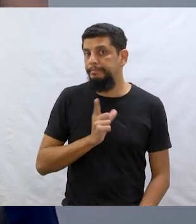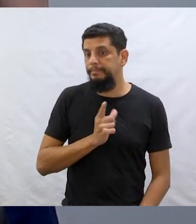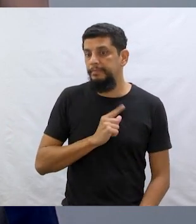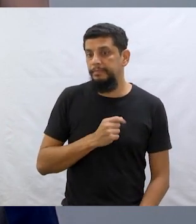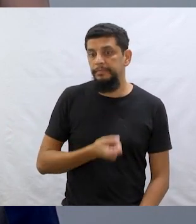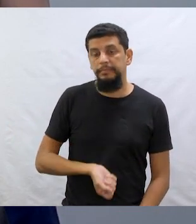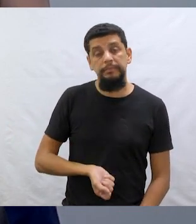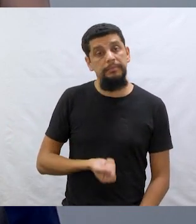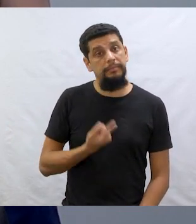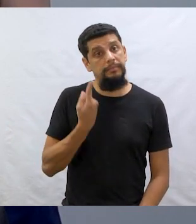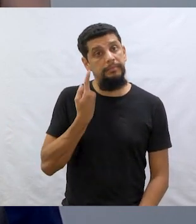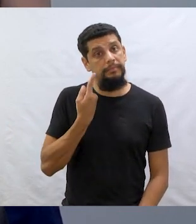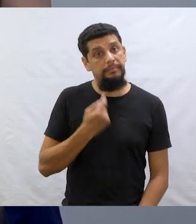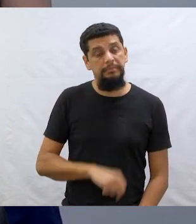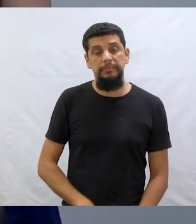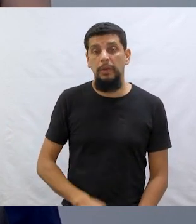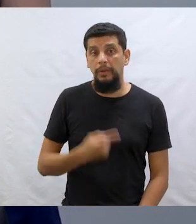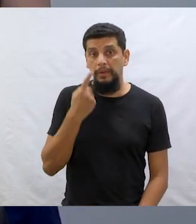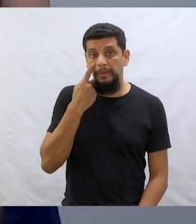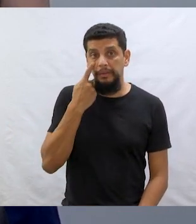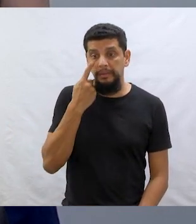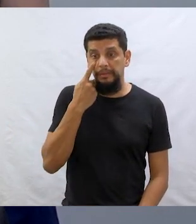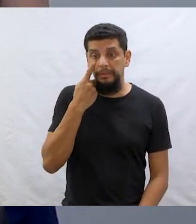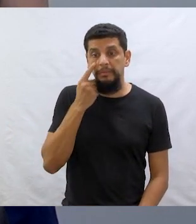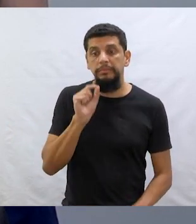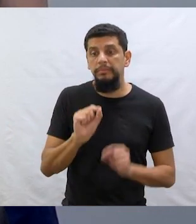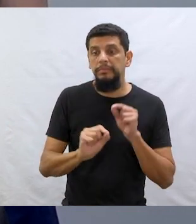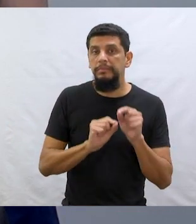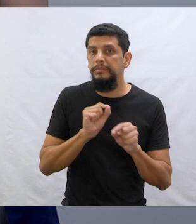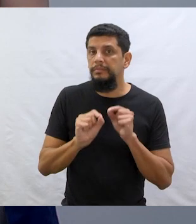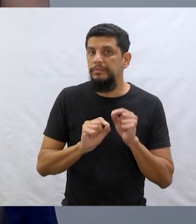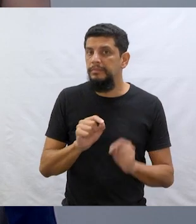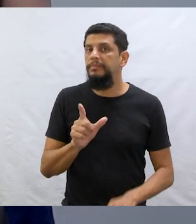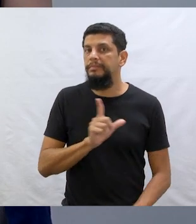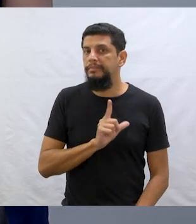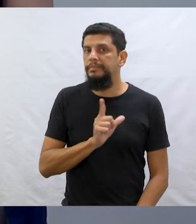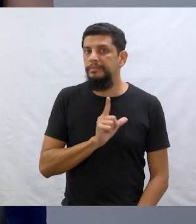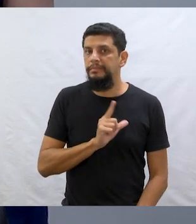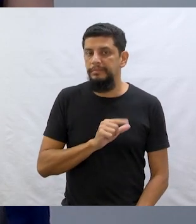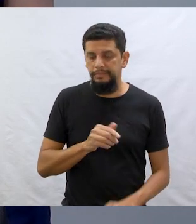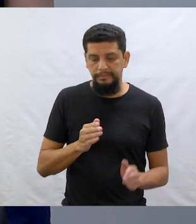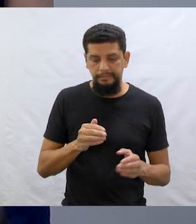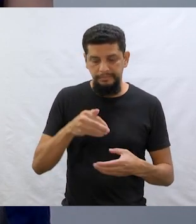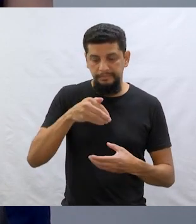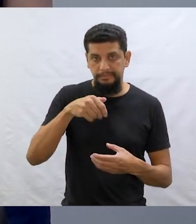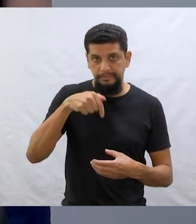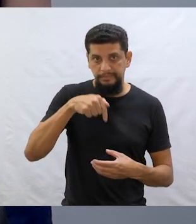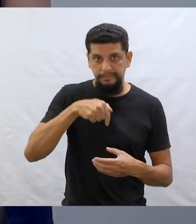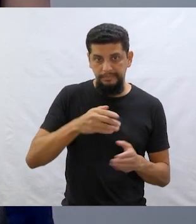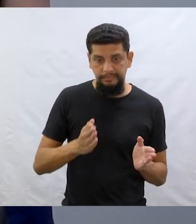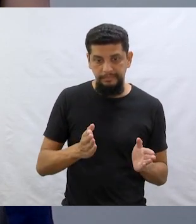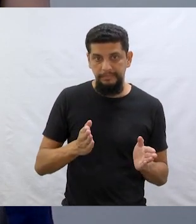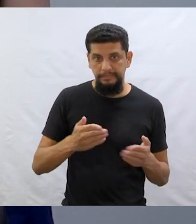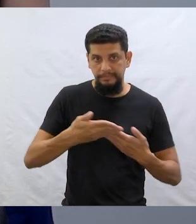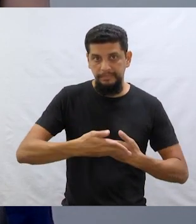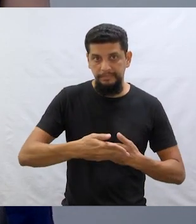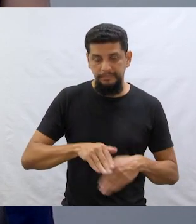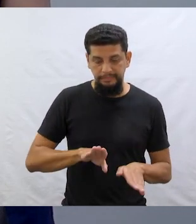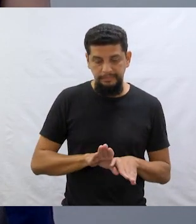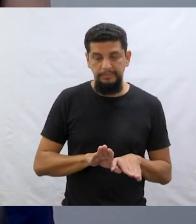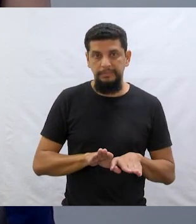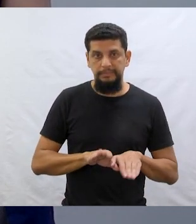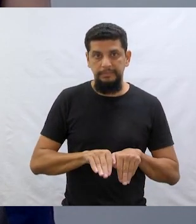daqui? Ah, olha o que eu trouxe aqui nesta caixa. Uma